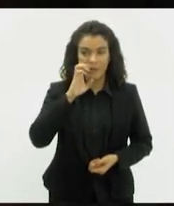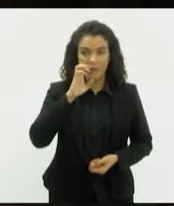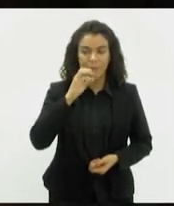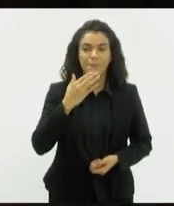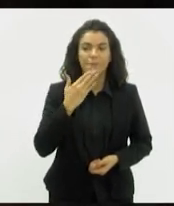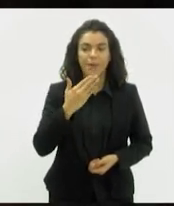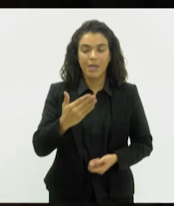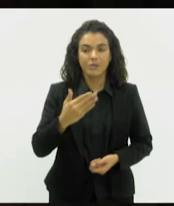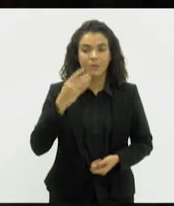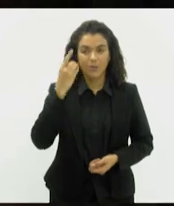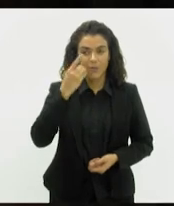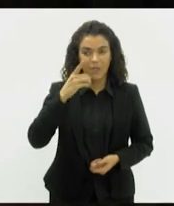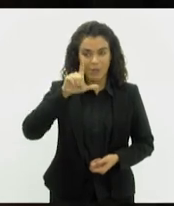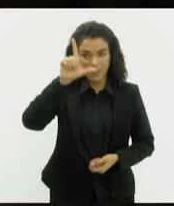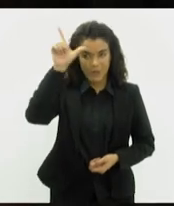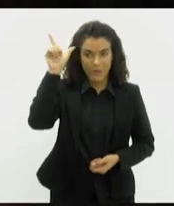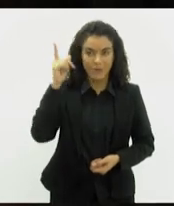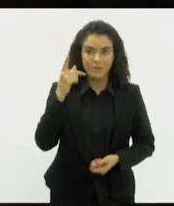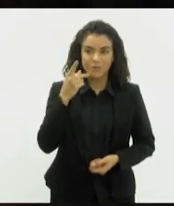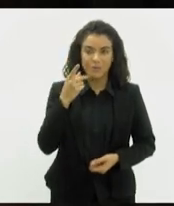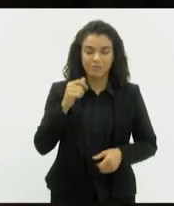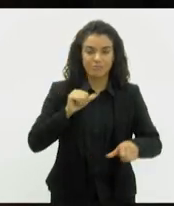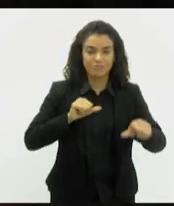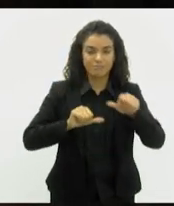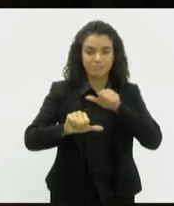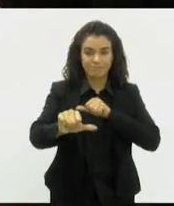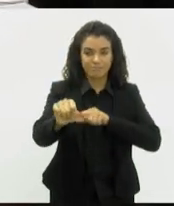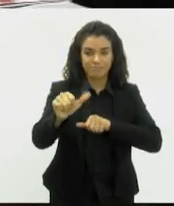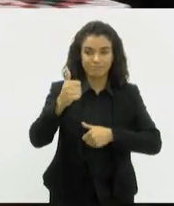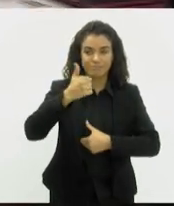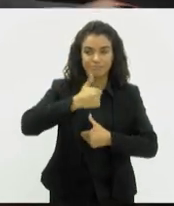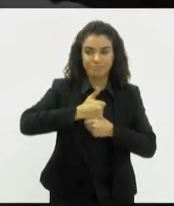Solicito o nobre deputado Luiz Paulo para ficar aqui na presidência.